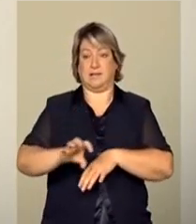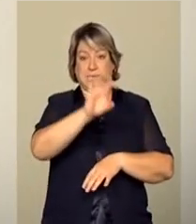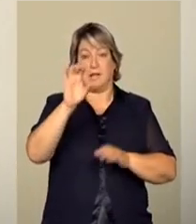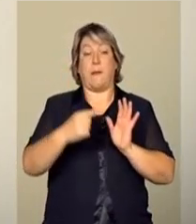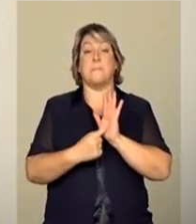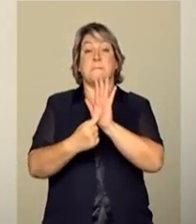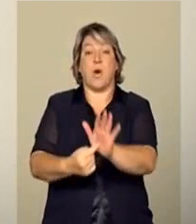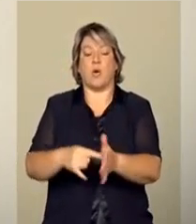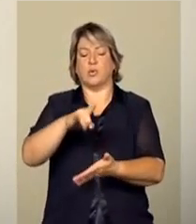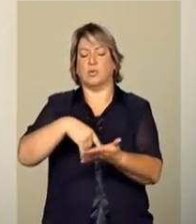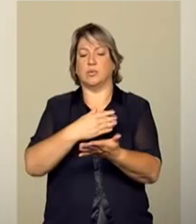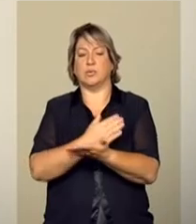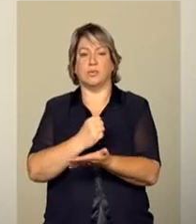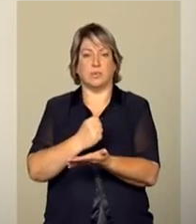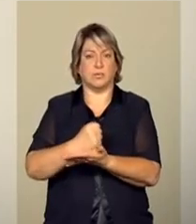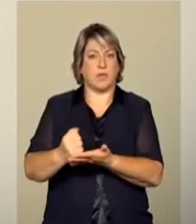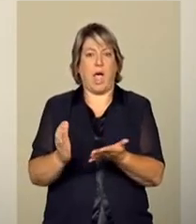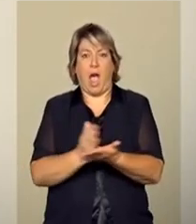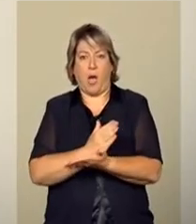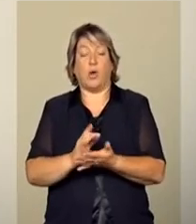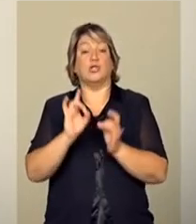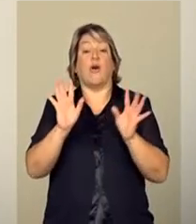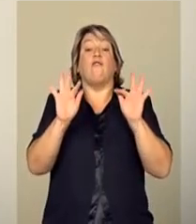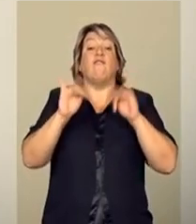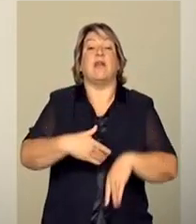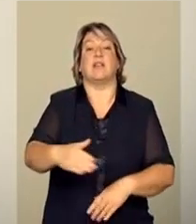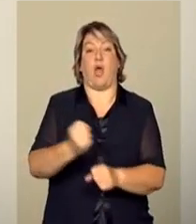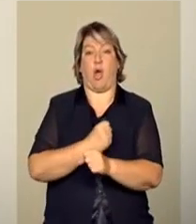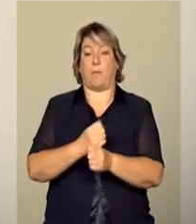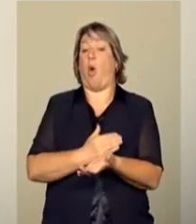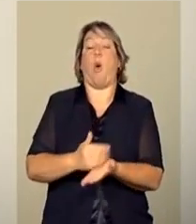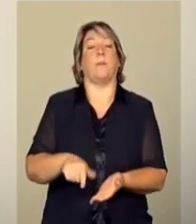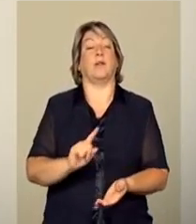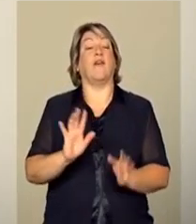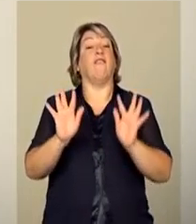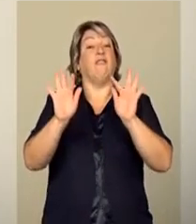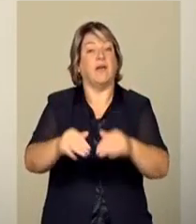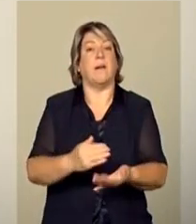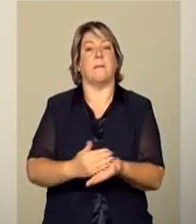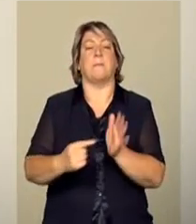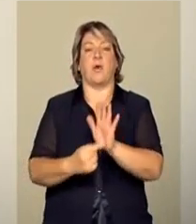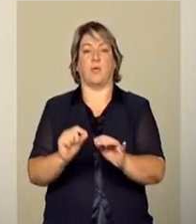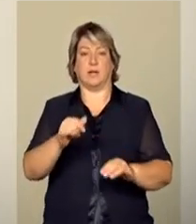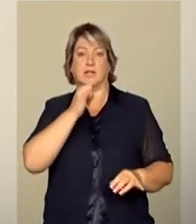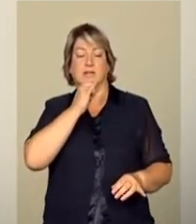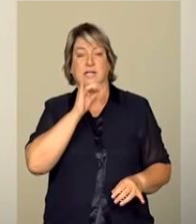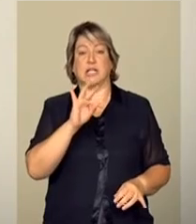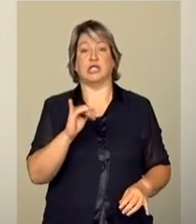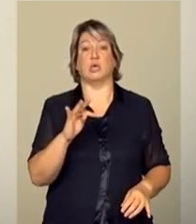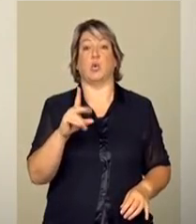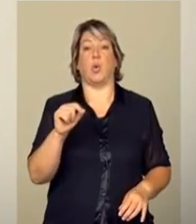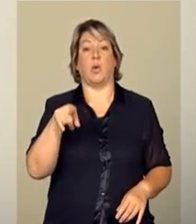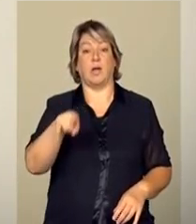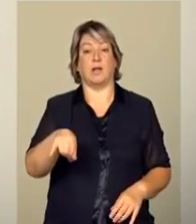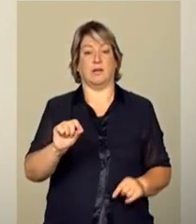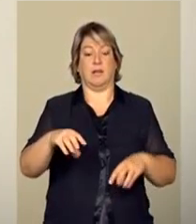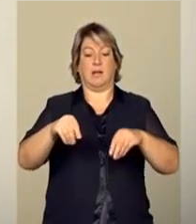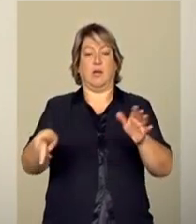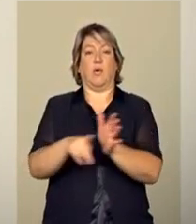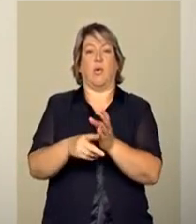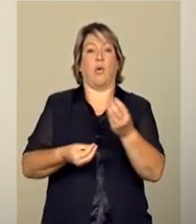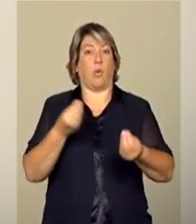no final da obra ao invés de apresentar no início por exemplo os documentos quanto a titularidade do imóvel quanto a outorga de água